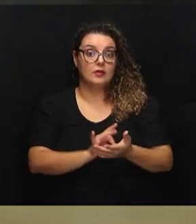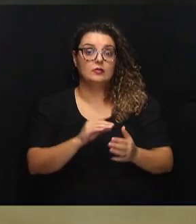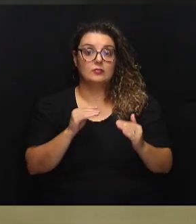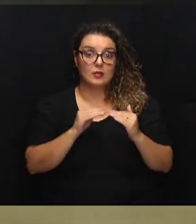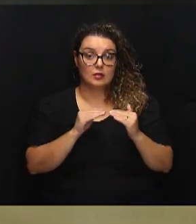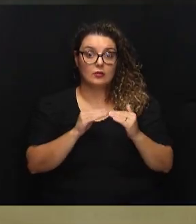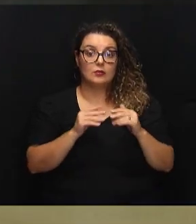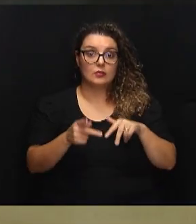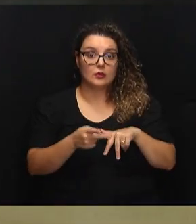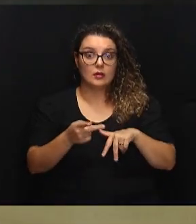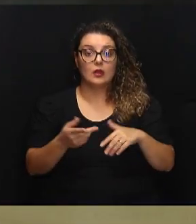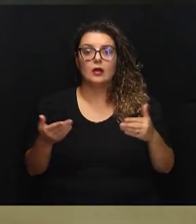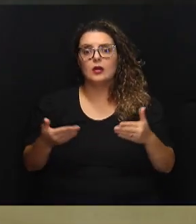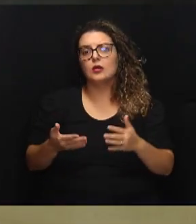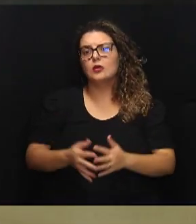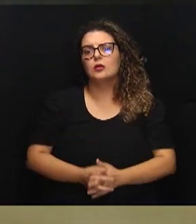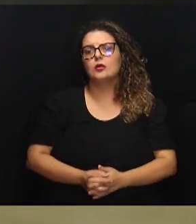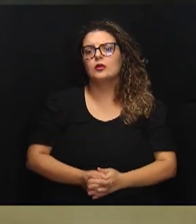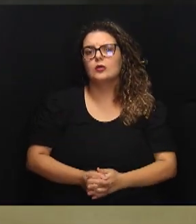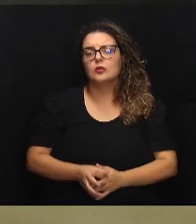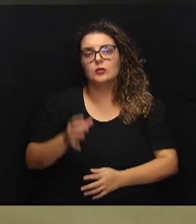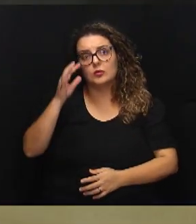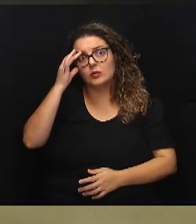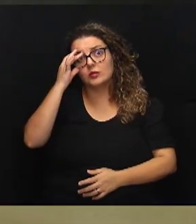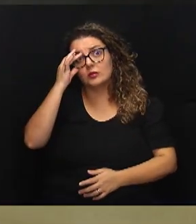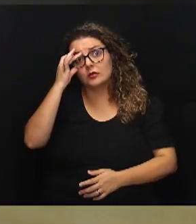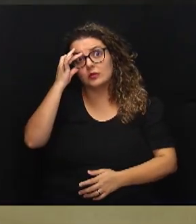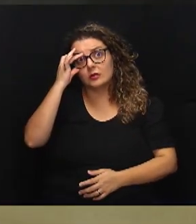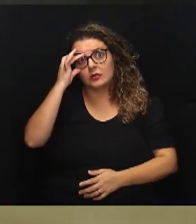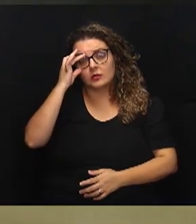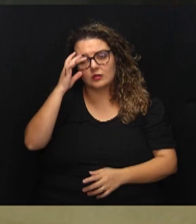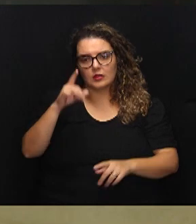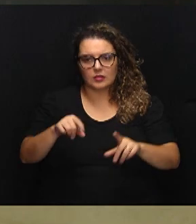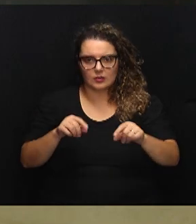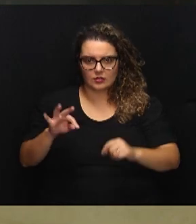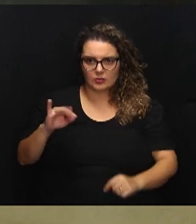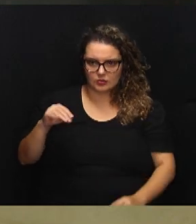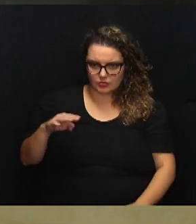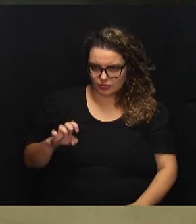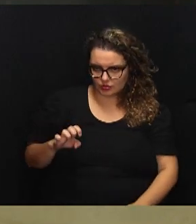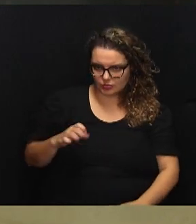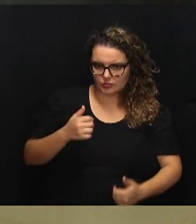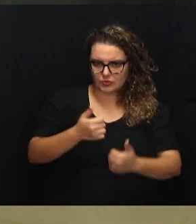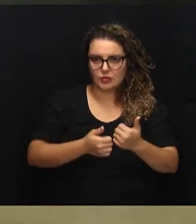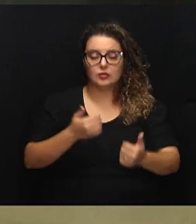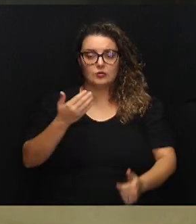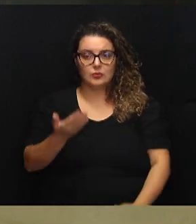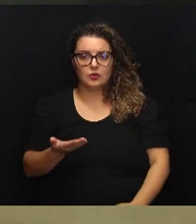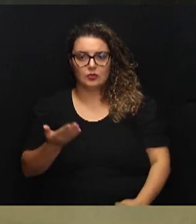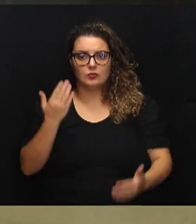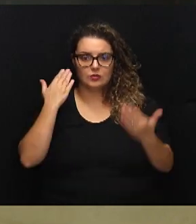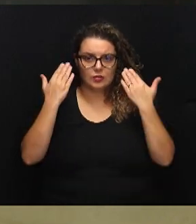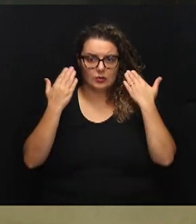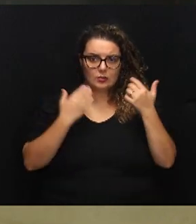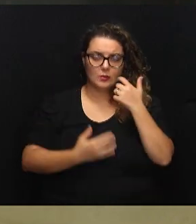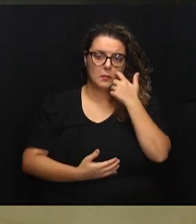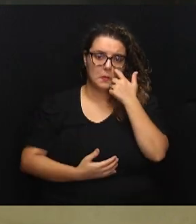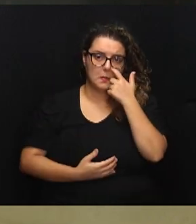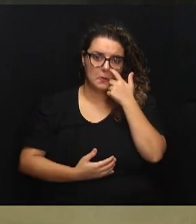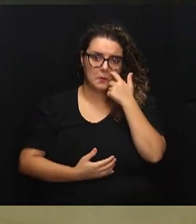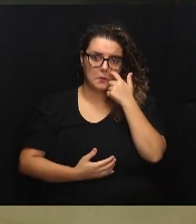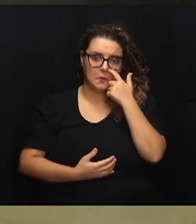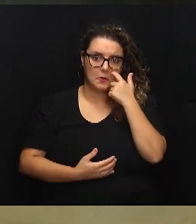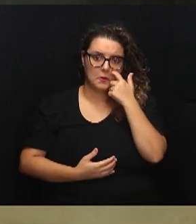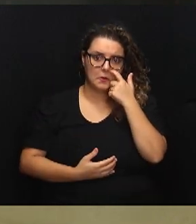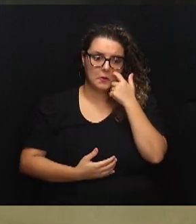sua fala. Agora, a escolha, né, de um time de futebol, para você que é uma psicóloga, isso na